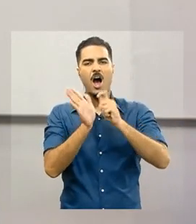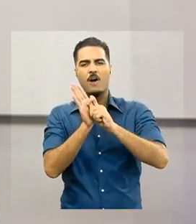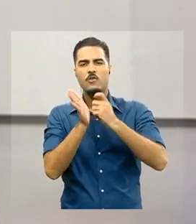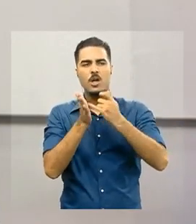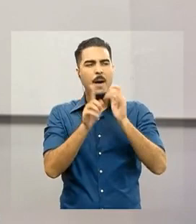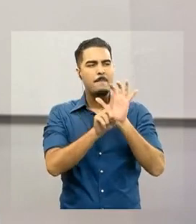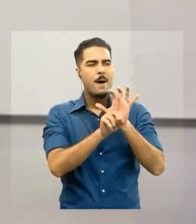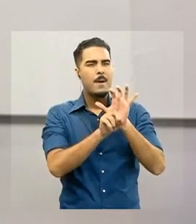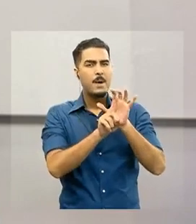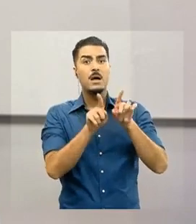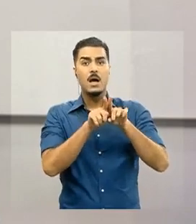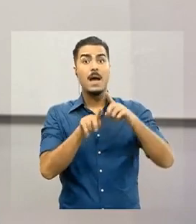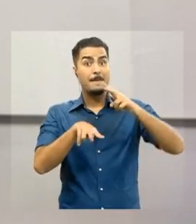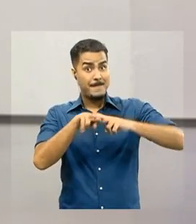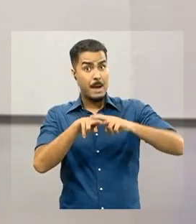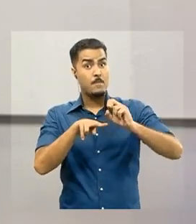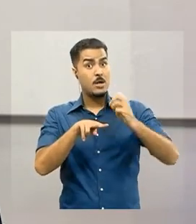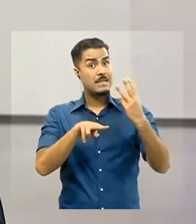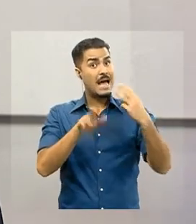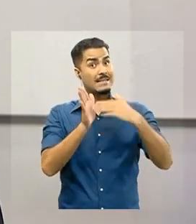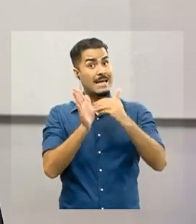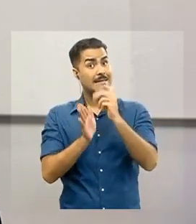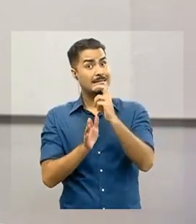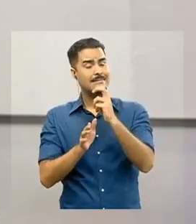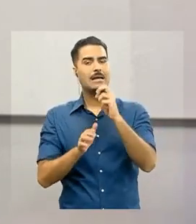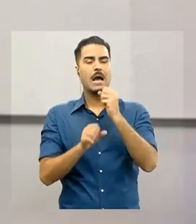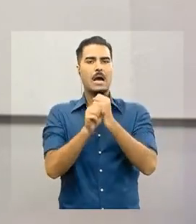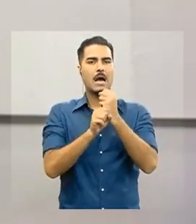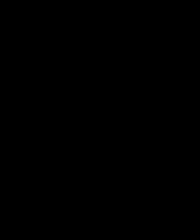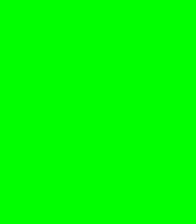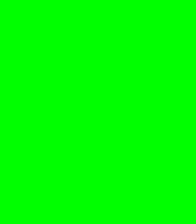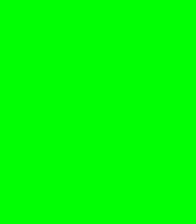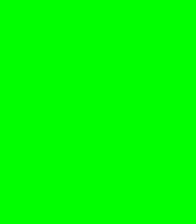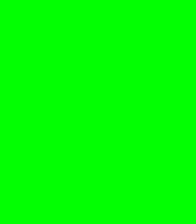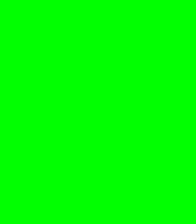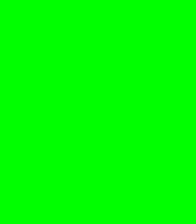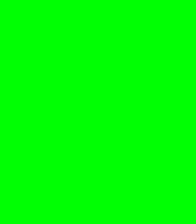tráfico, com penas que variam de 3 a 15 anos de prisão.